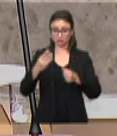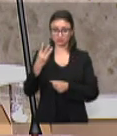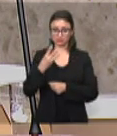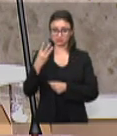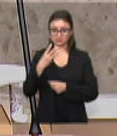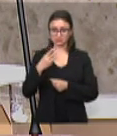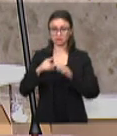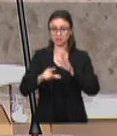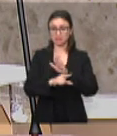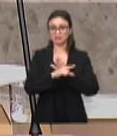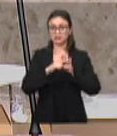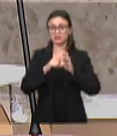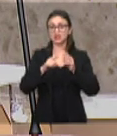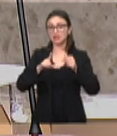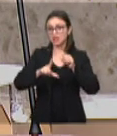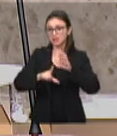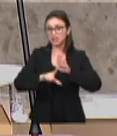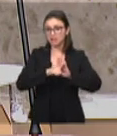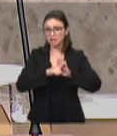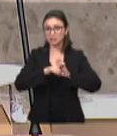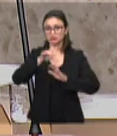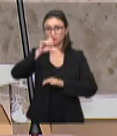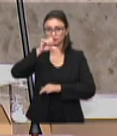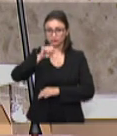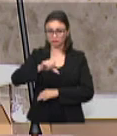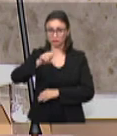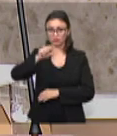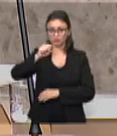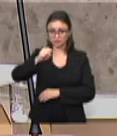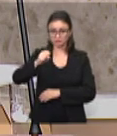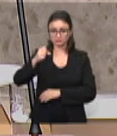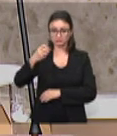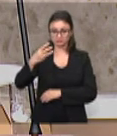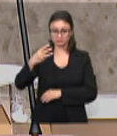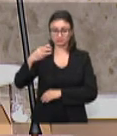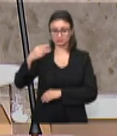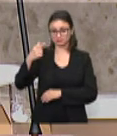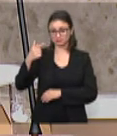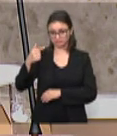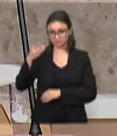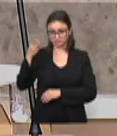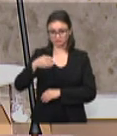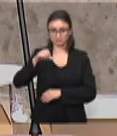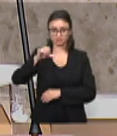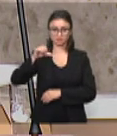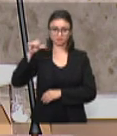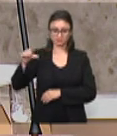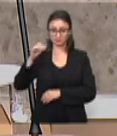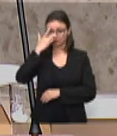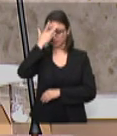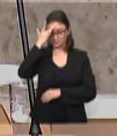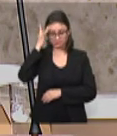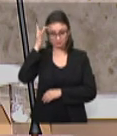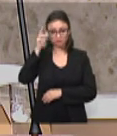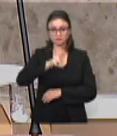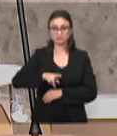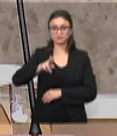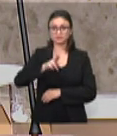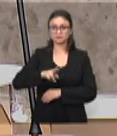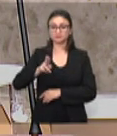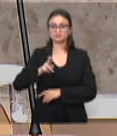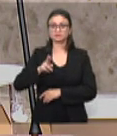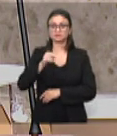previdenciário, incluindo contribuições anteriores, a julho de 1994. O regime geral